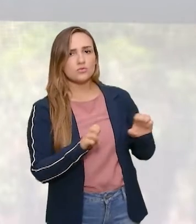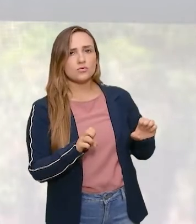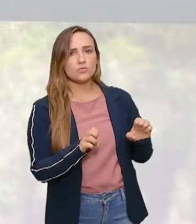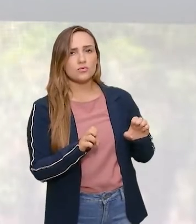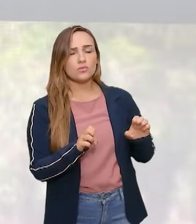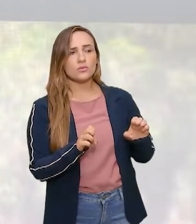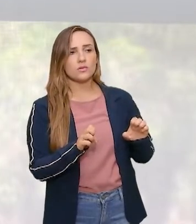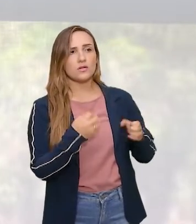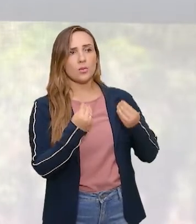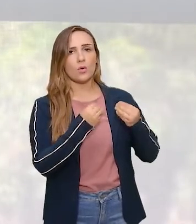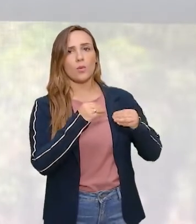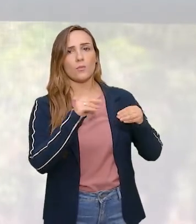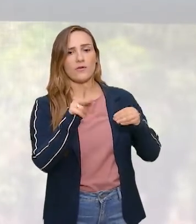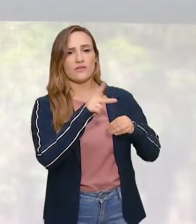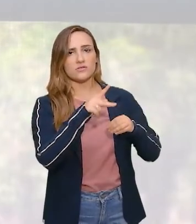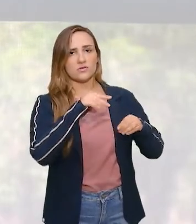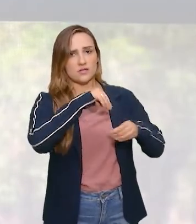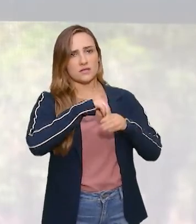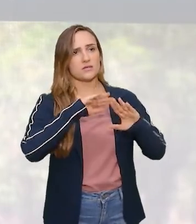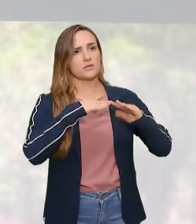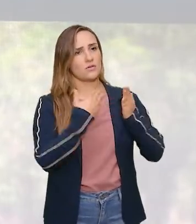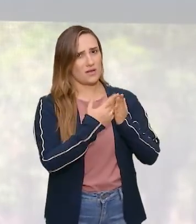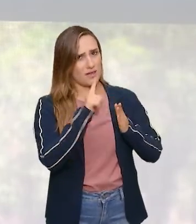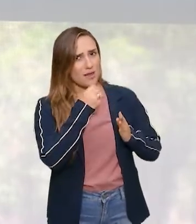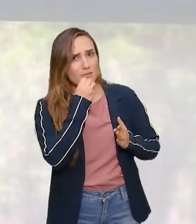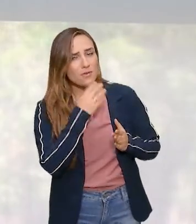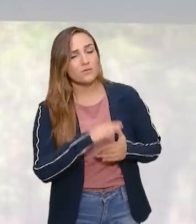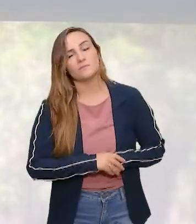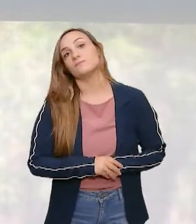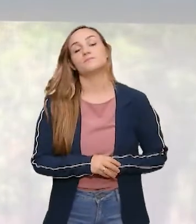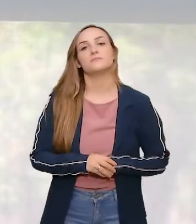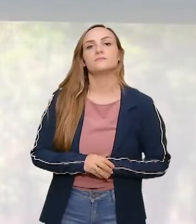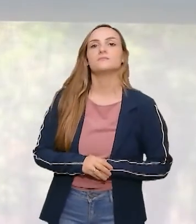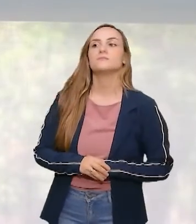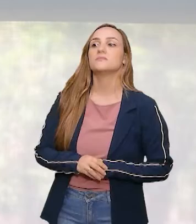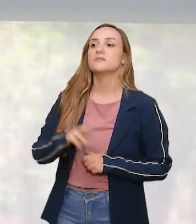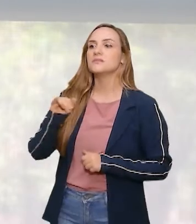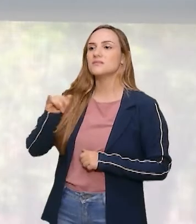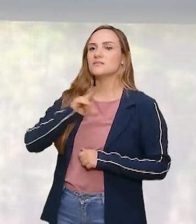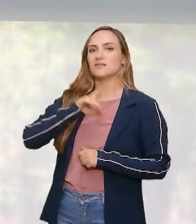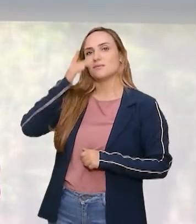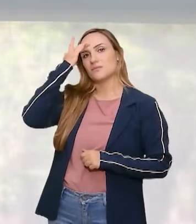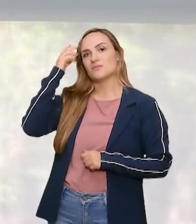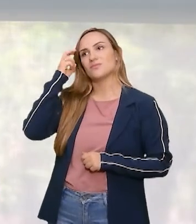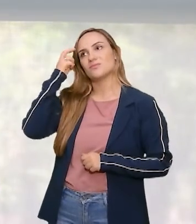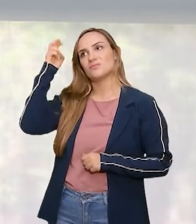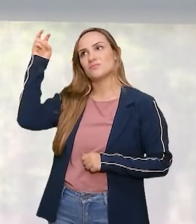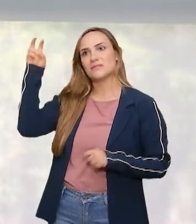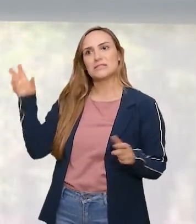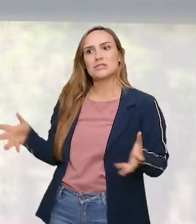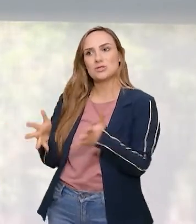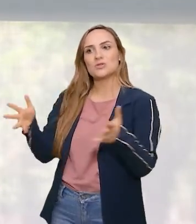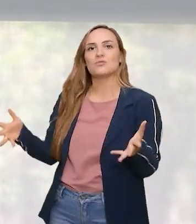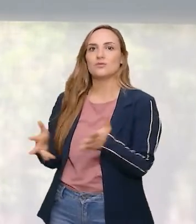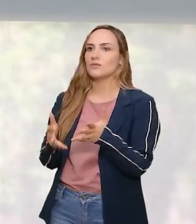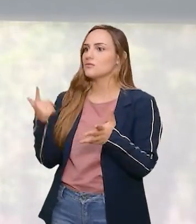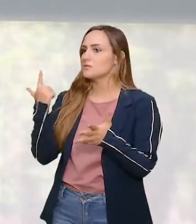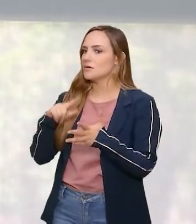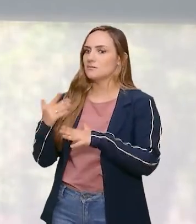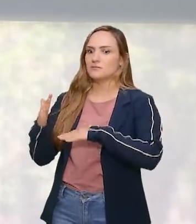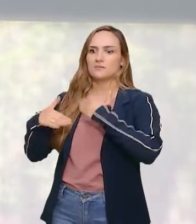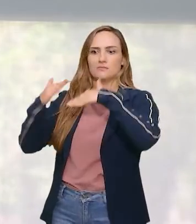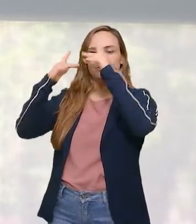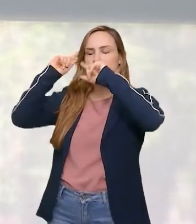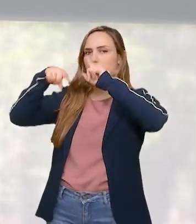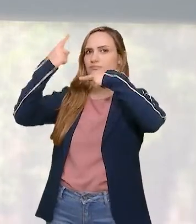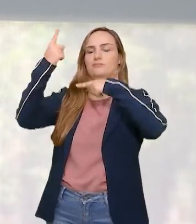A infraestrutura e a mão de obra nas escolas são adequadas? Fique sabendo que o estímulo pode levar o